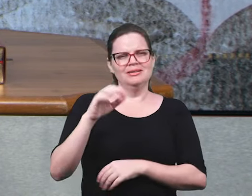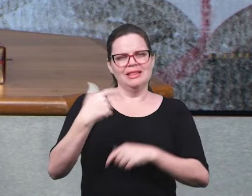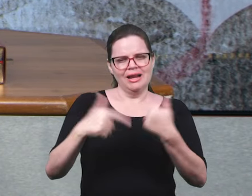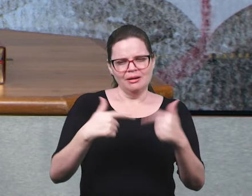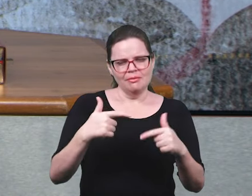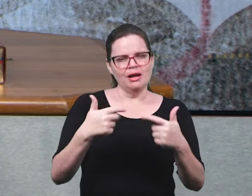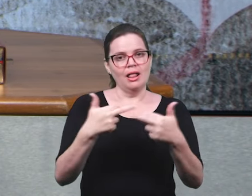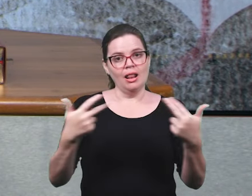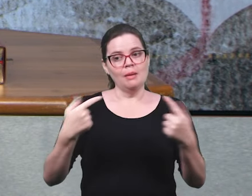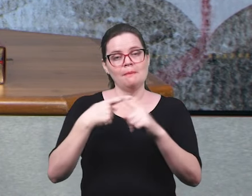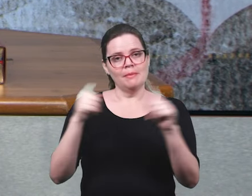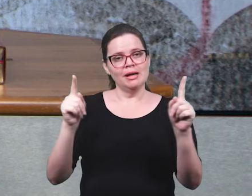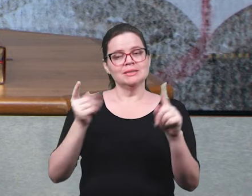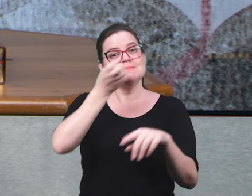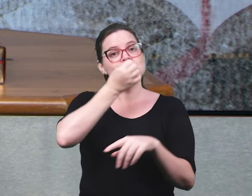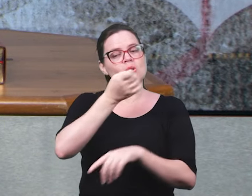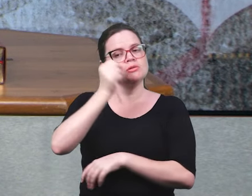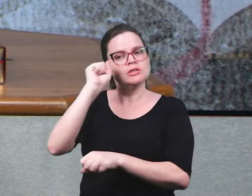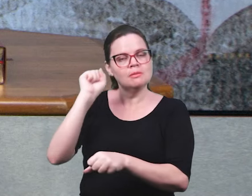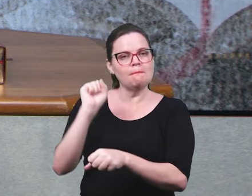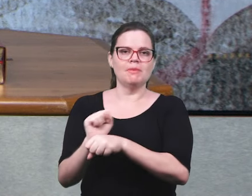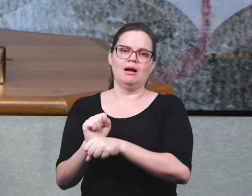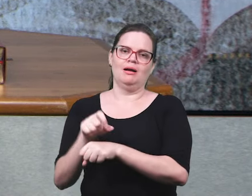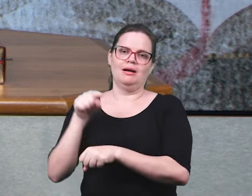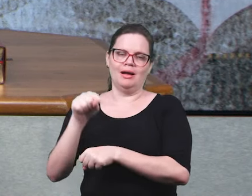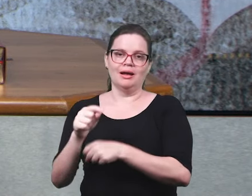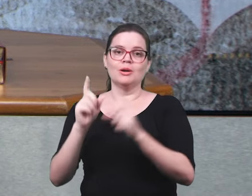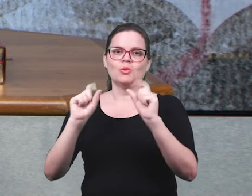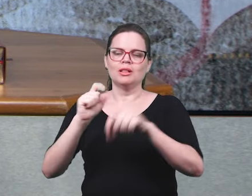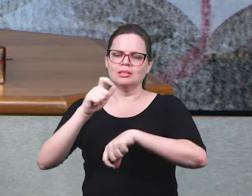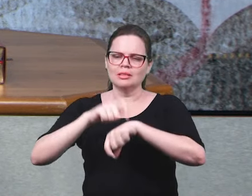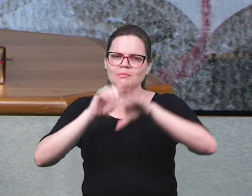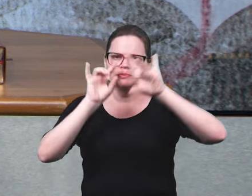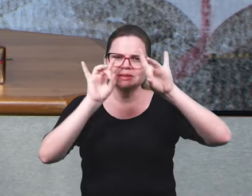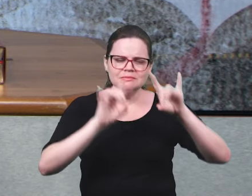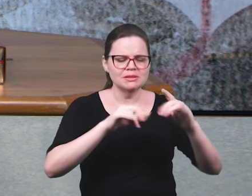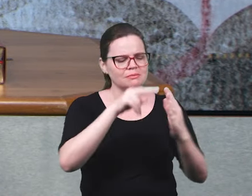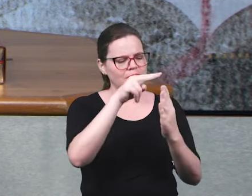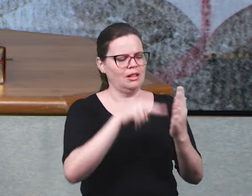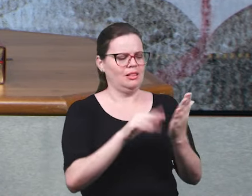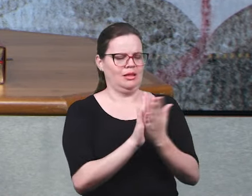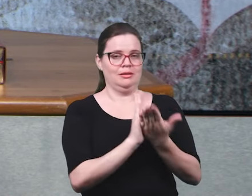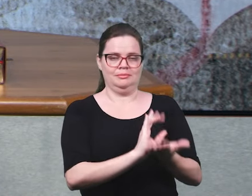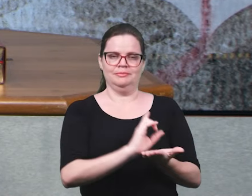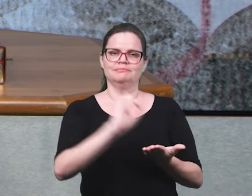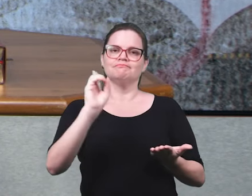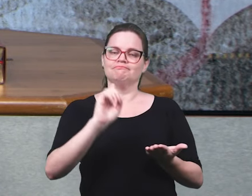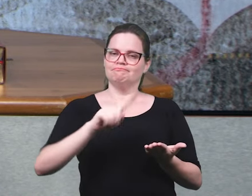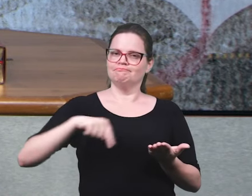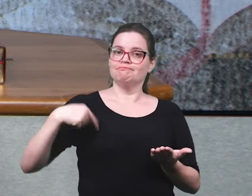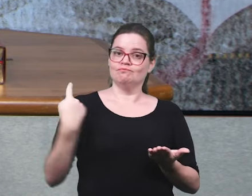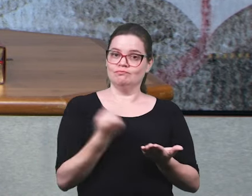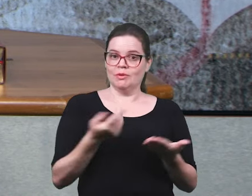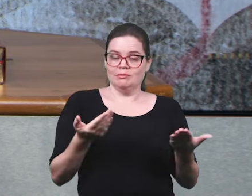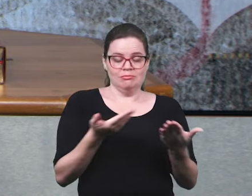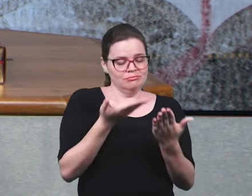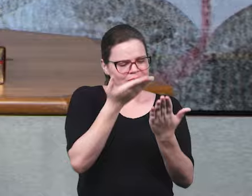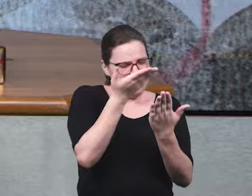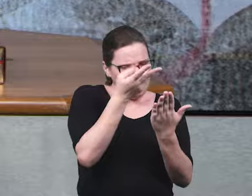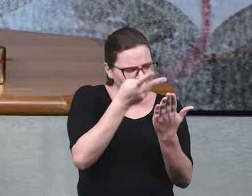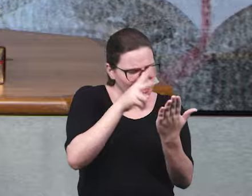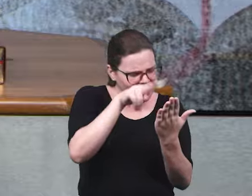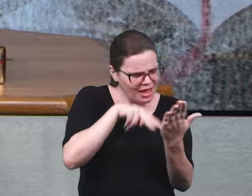Senhor. Nós temos um dia tão grande, tão atarefado, mas quando nós reservamos um tempo do nosso